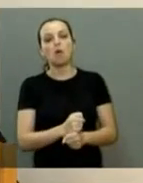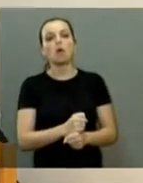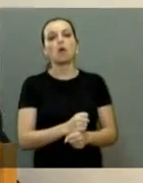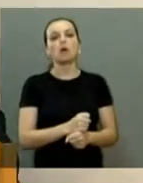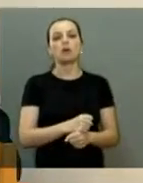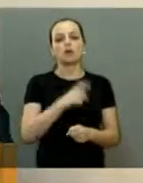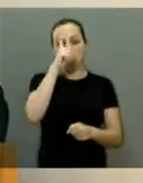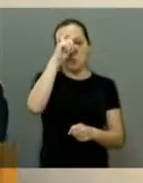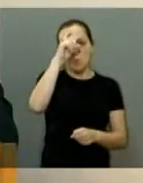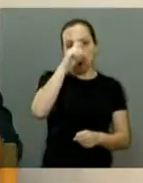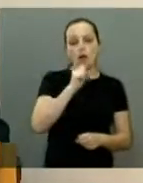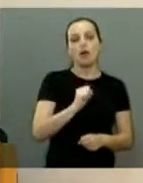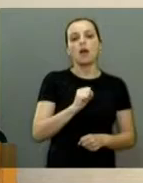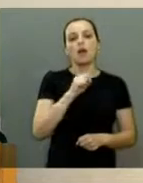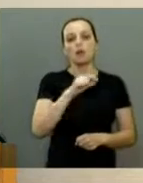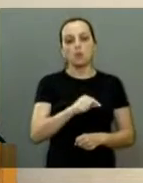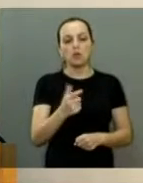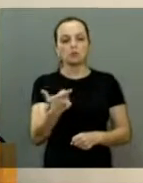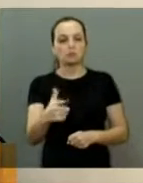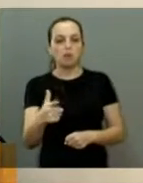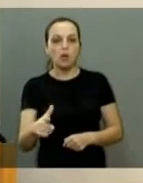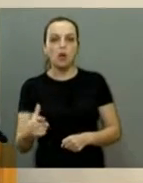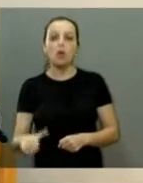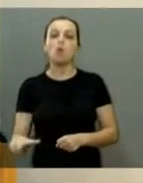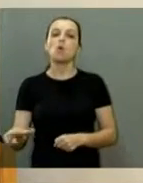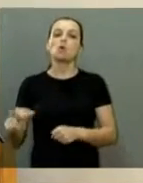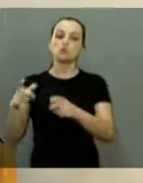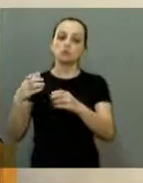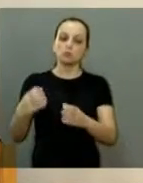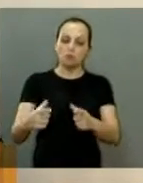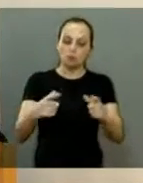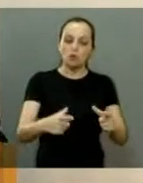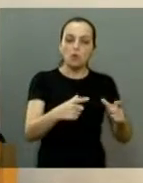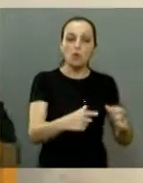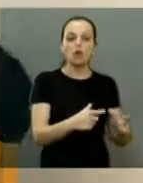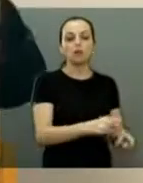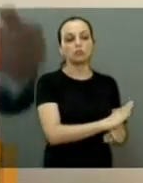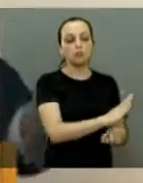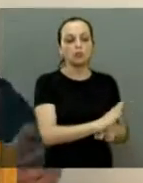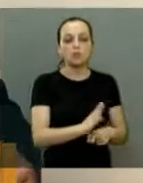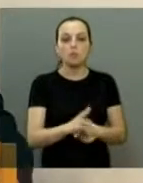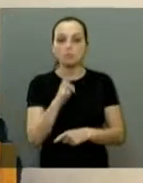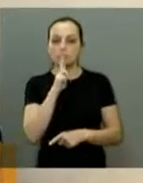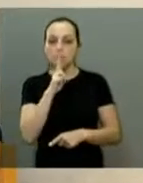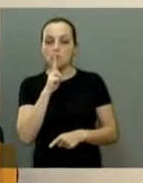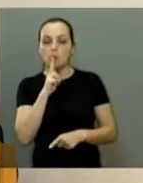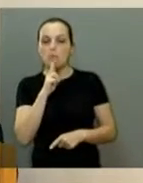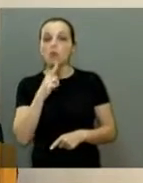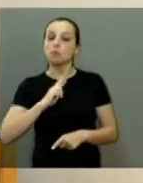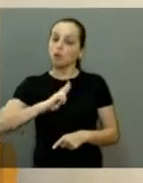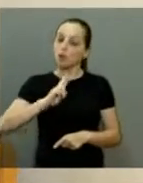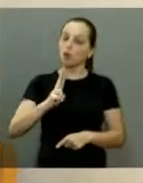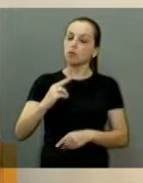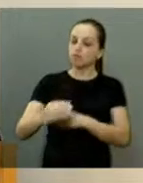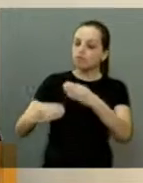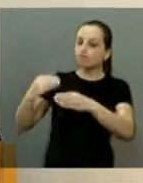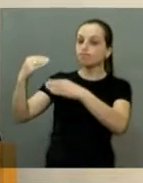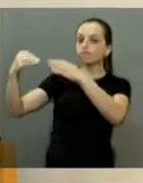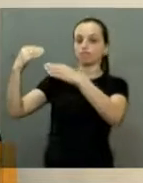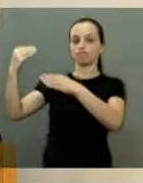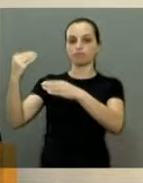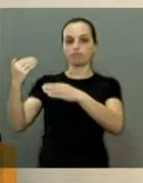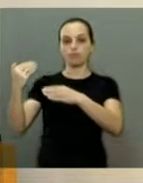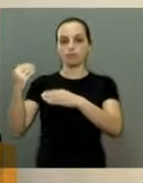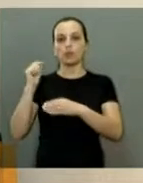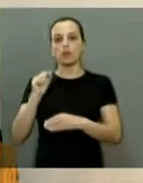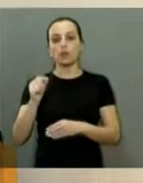na unidade nas upas novidades emergência mas reconhece que a gente vem avançando e o desafio mesmo as cidades que